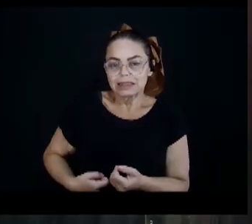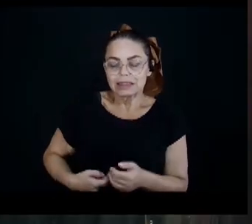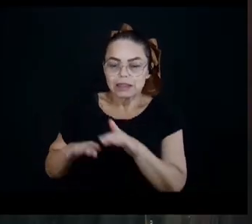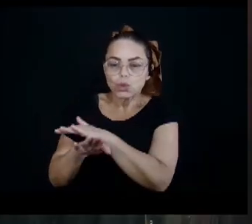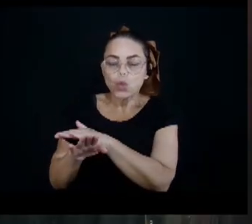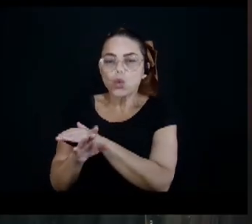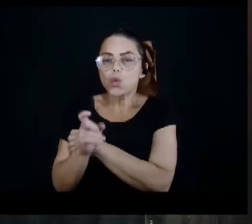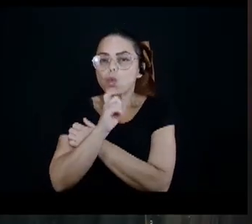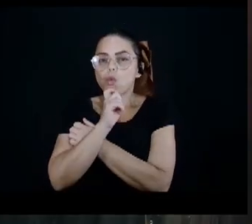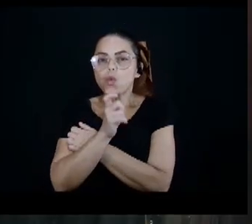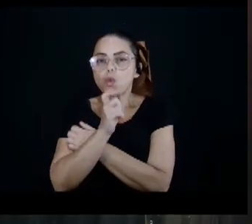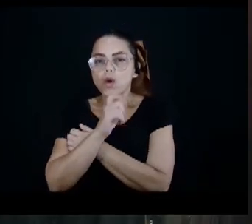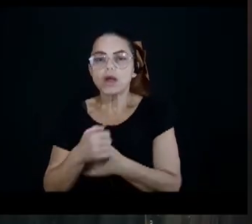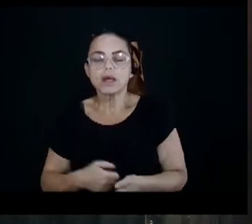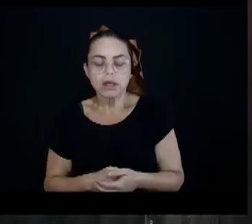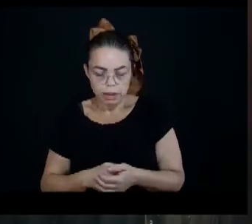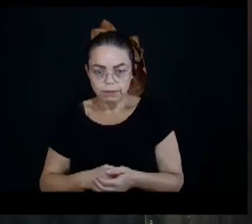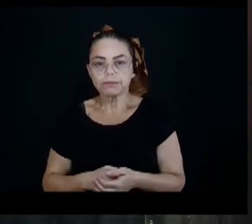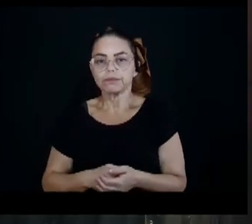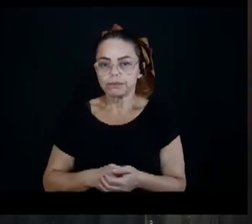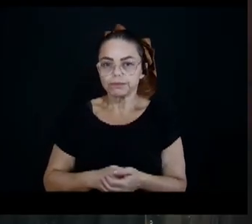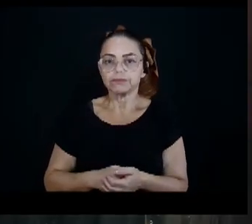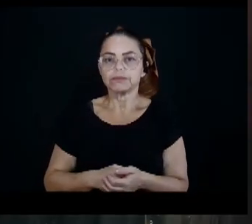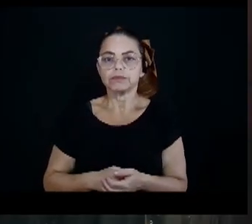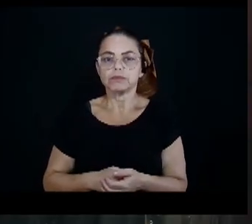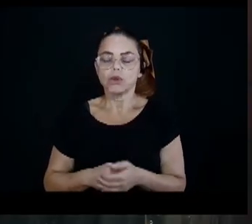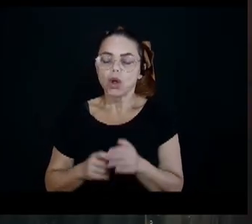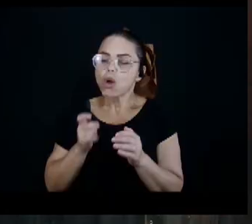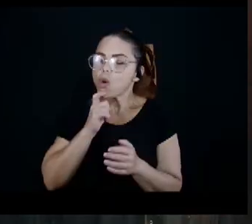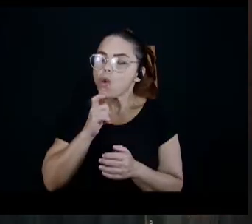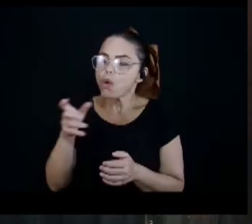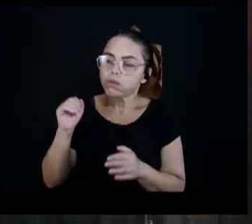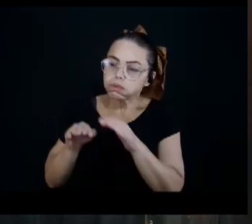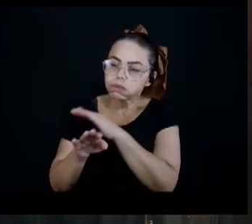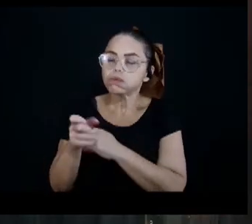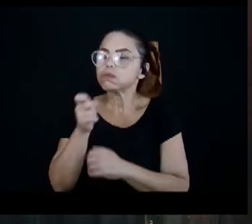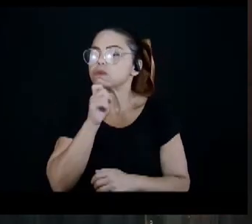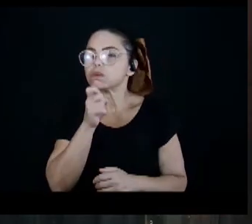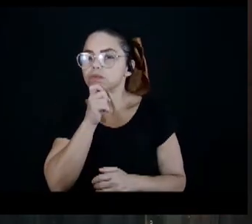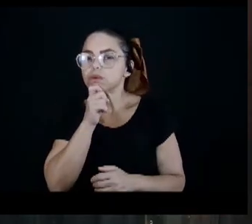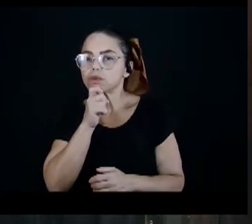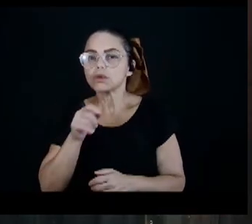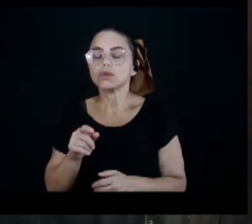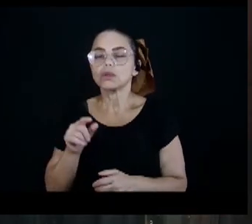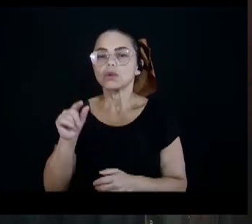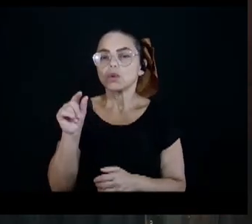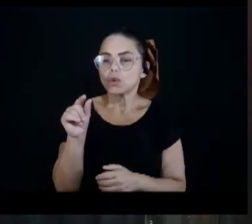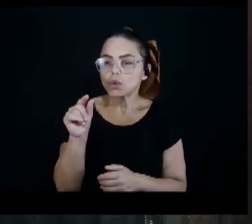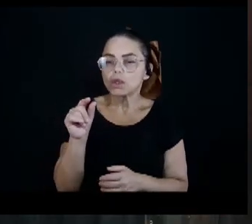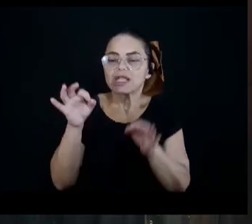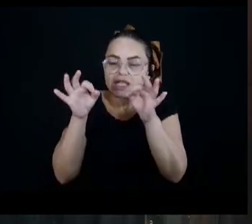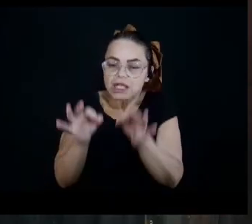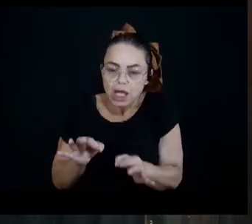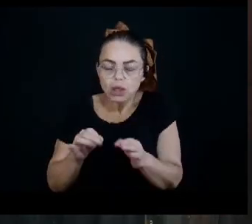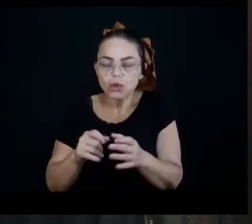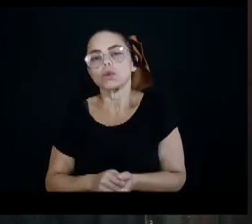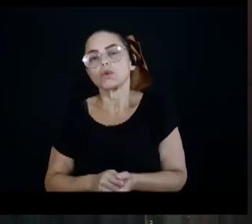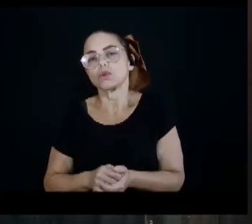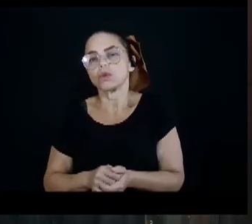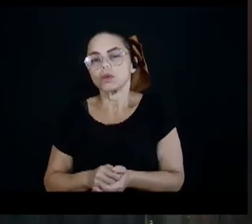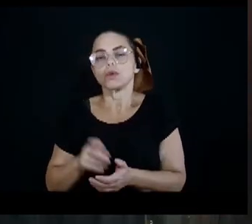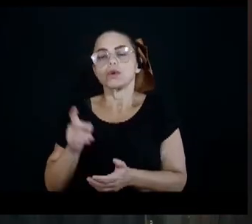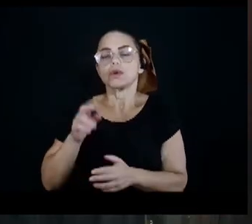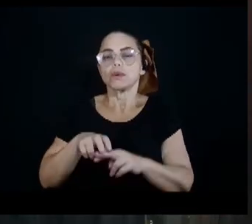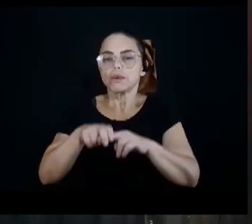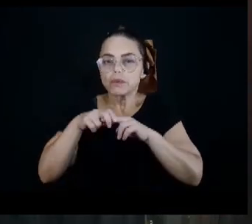ser refrigerado, enfim, ele tem dosagem correta, né, para ser usado, e é por isso que a gente reforça